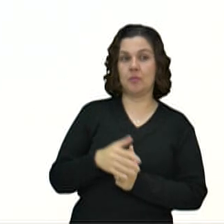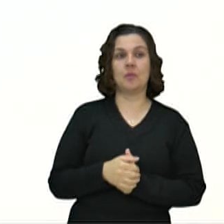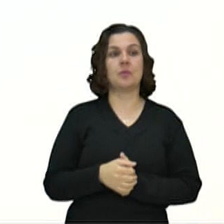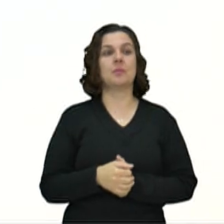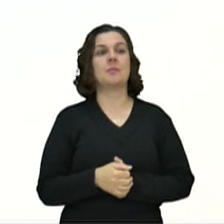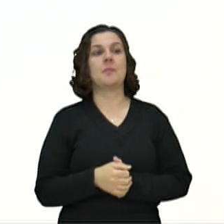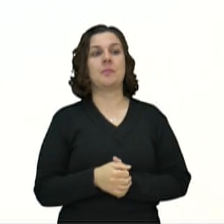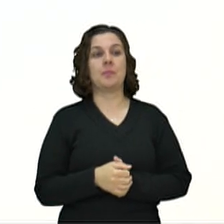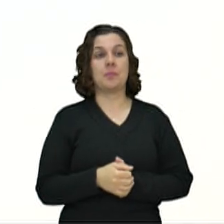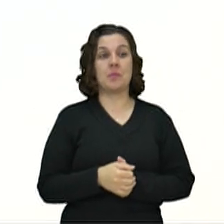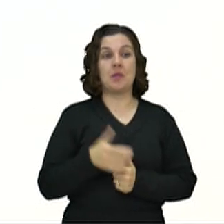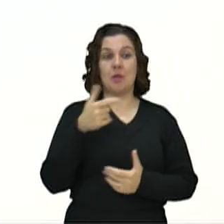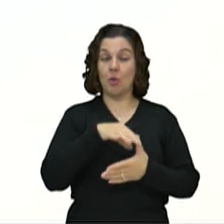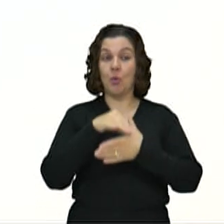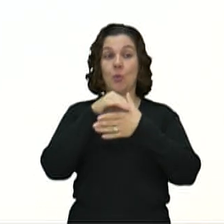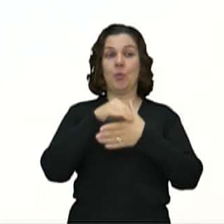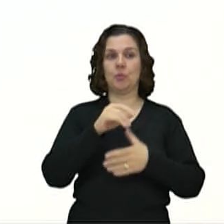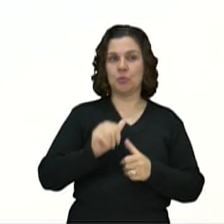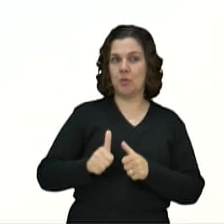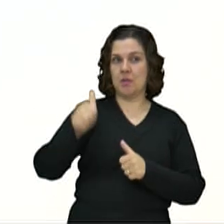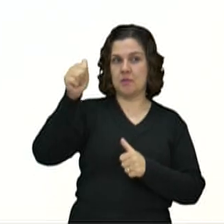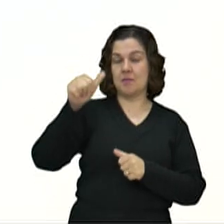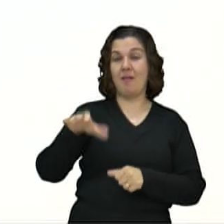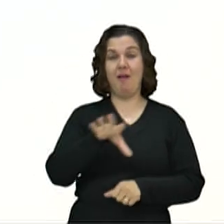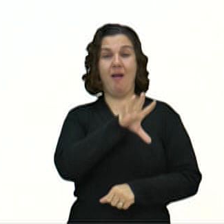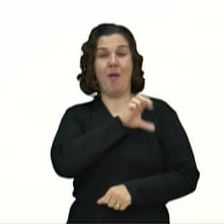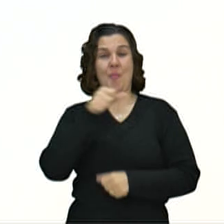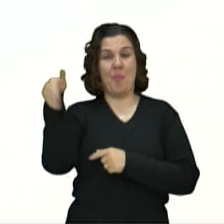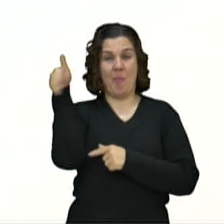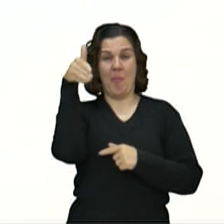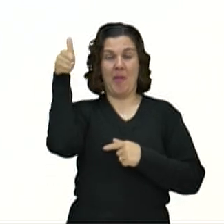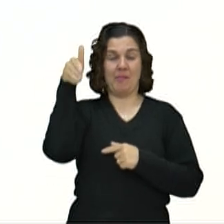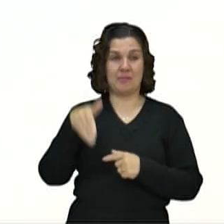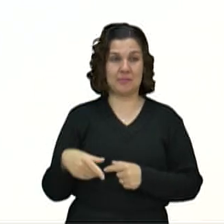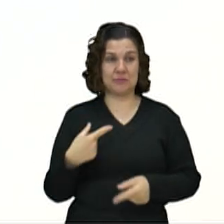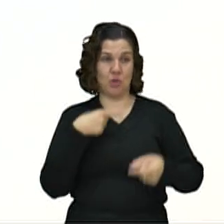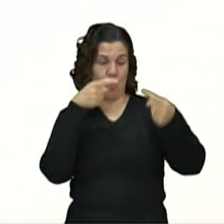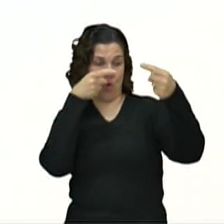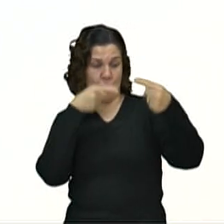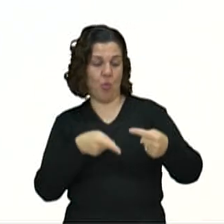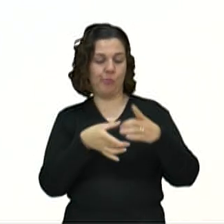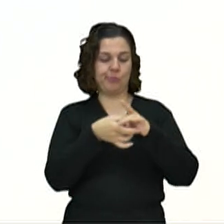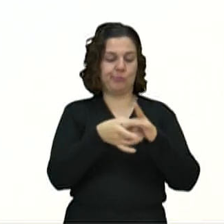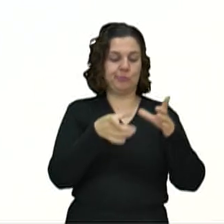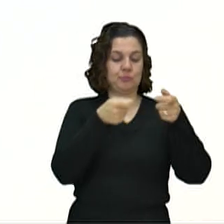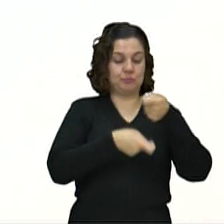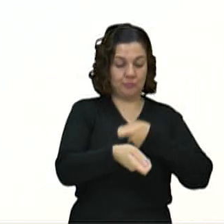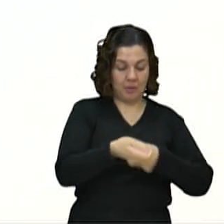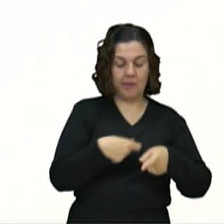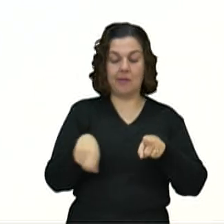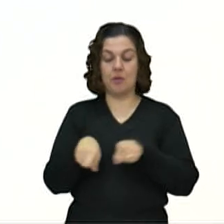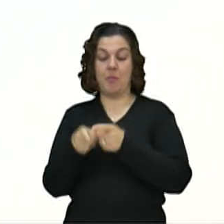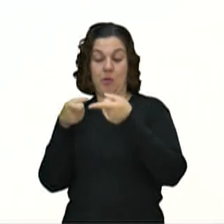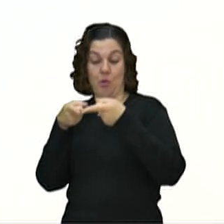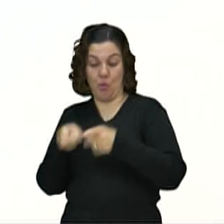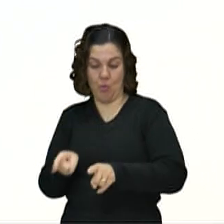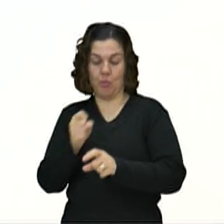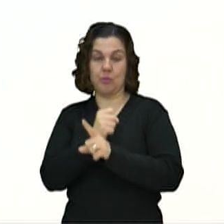partido único, culto ao líder, nacionalismo extremo, contra o liberalismo e contra o